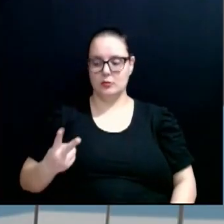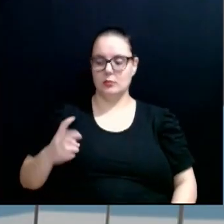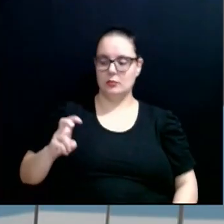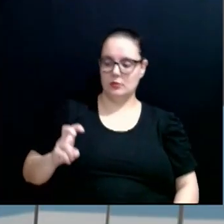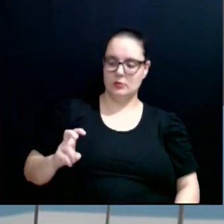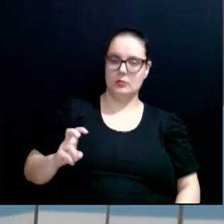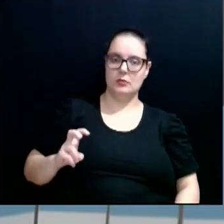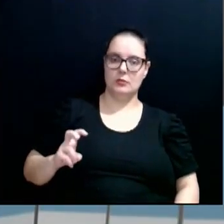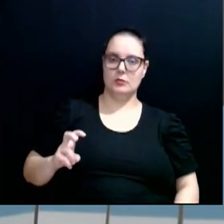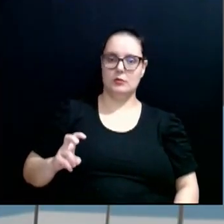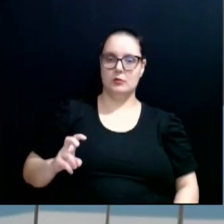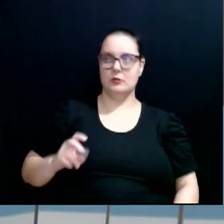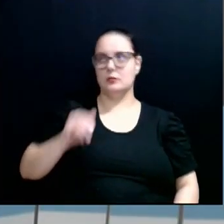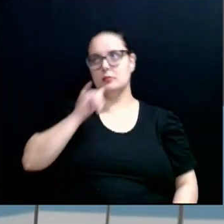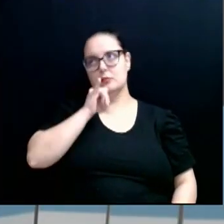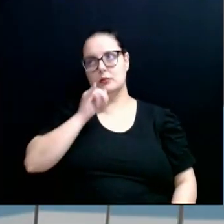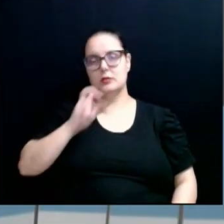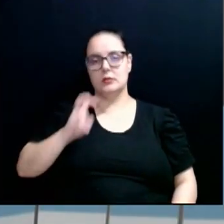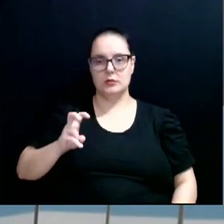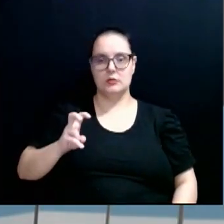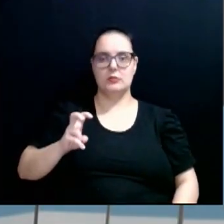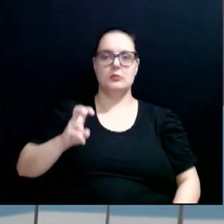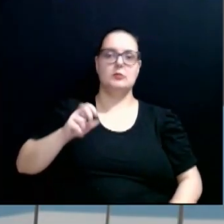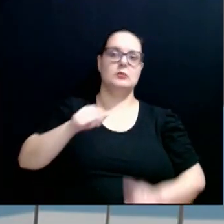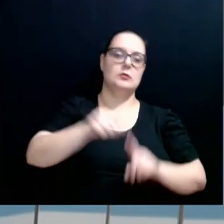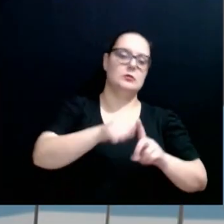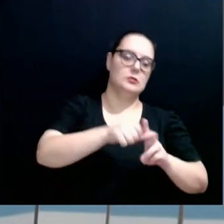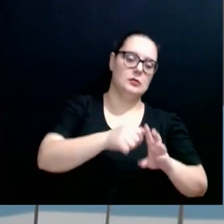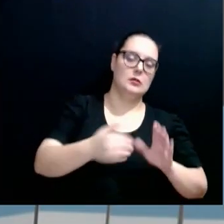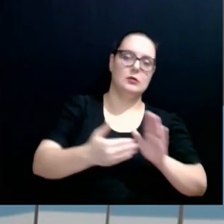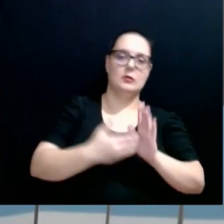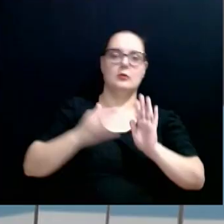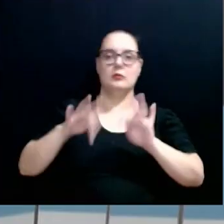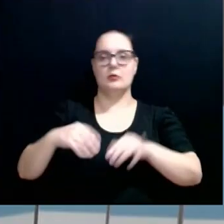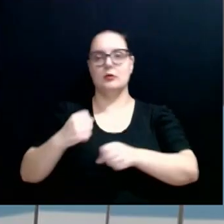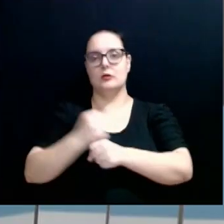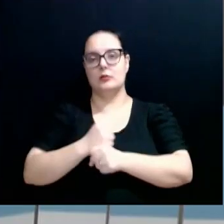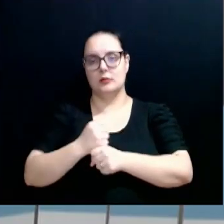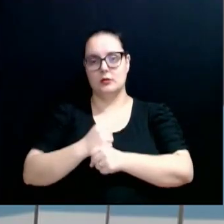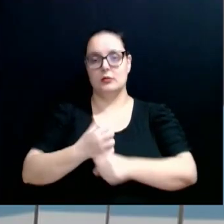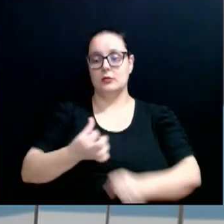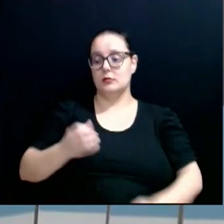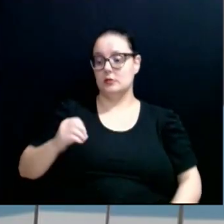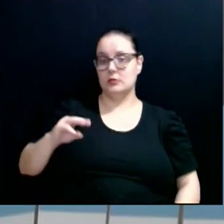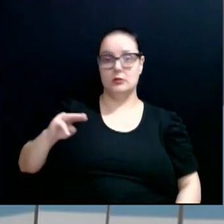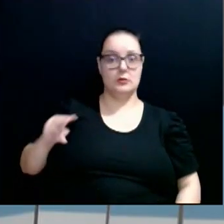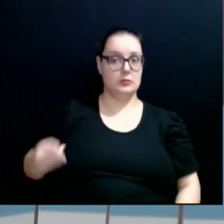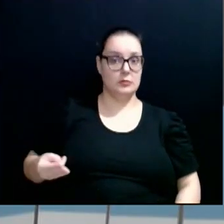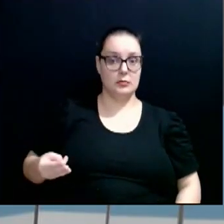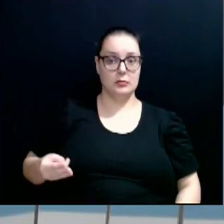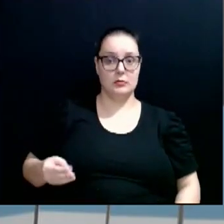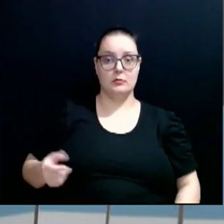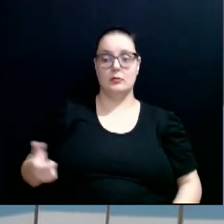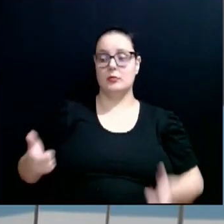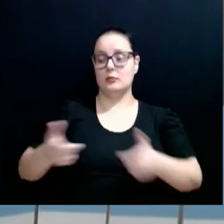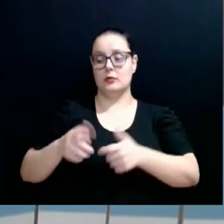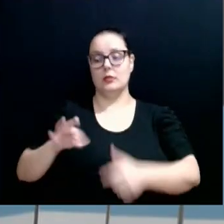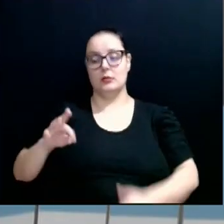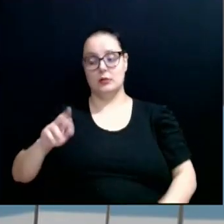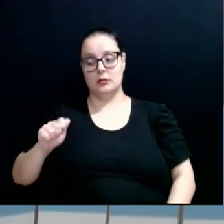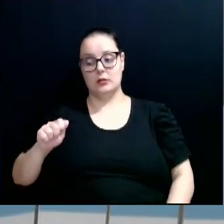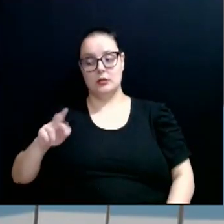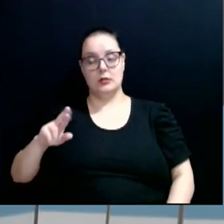supor que é 5 todo mês até o final do ano. São 60 milhões. Você pode abaixar a tarifa, você